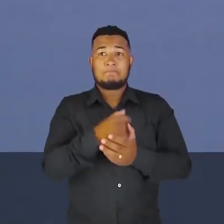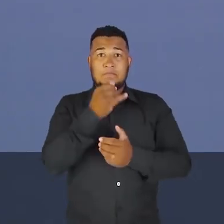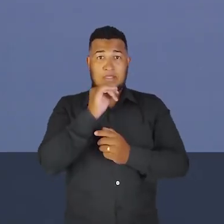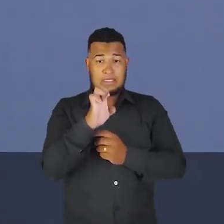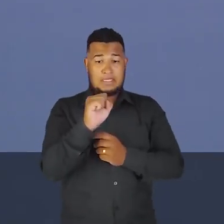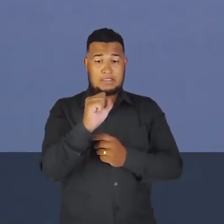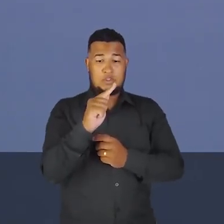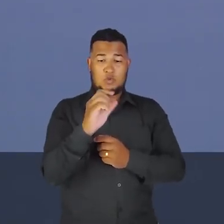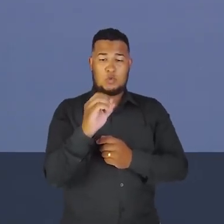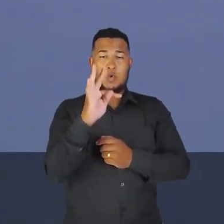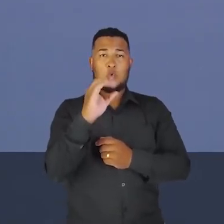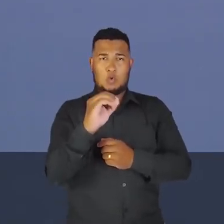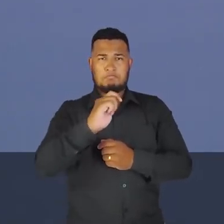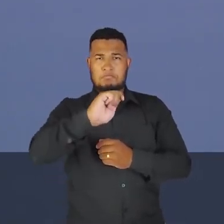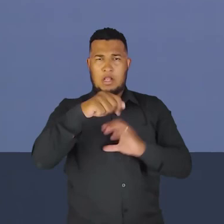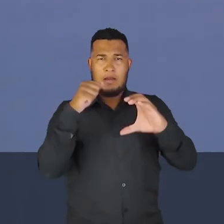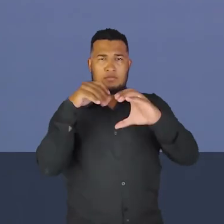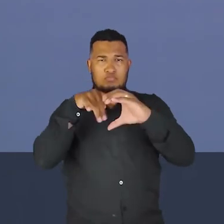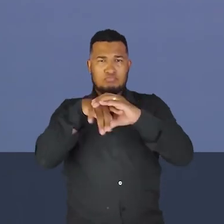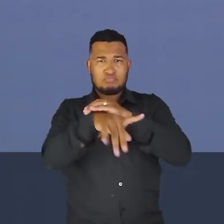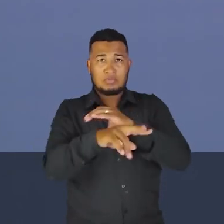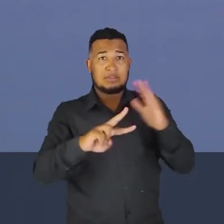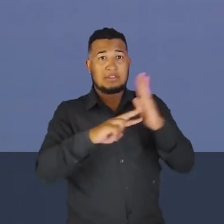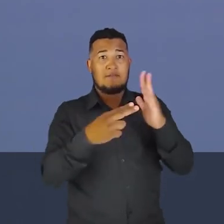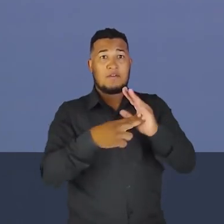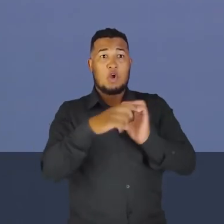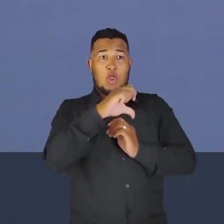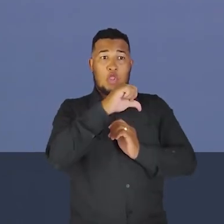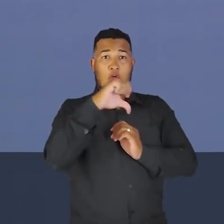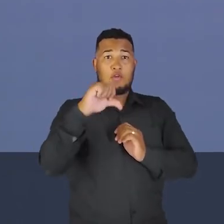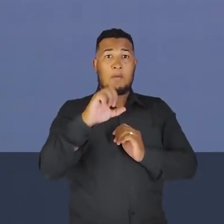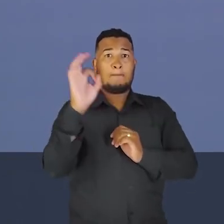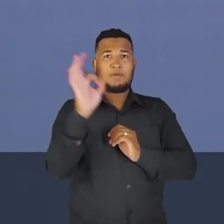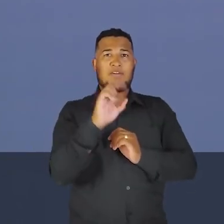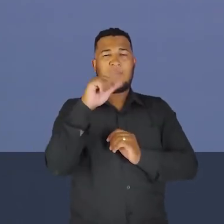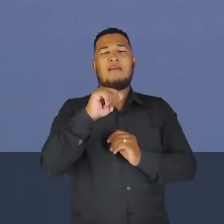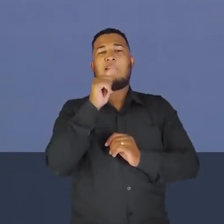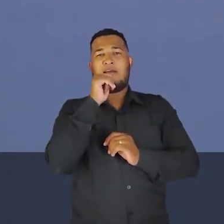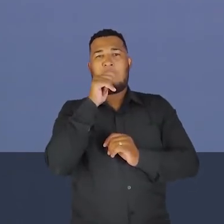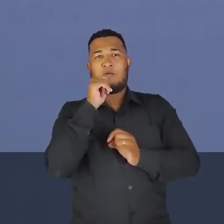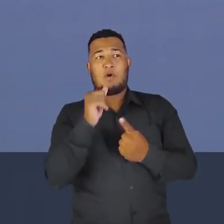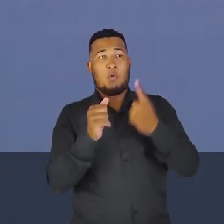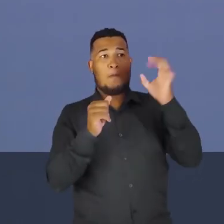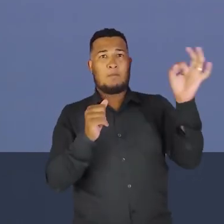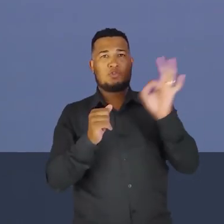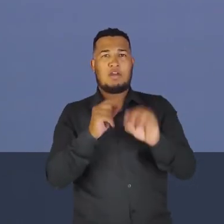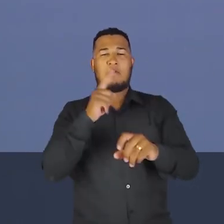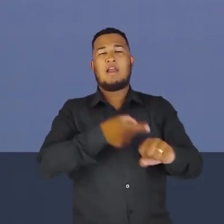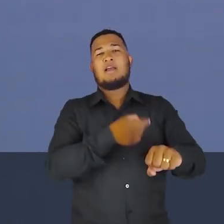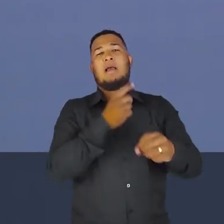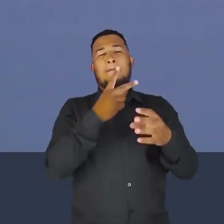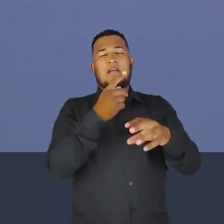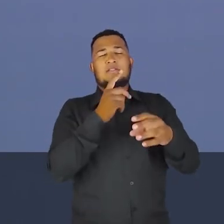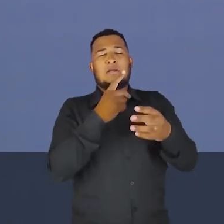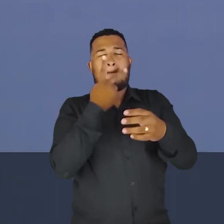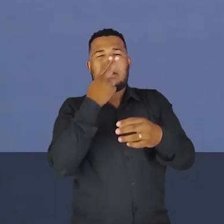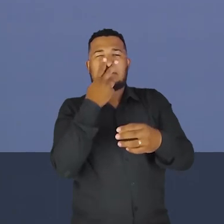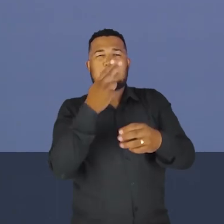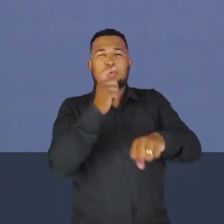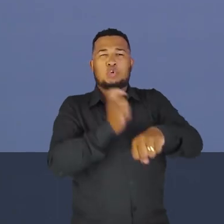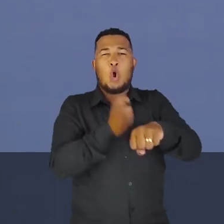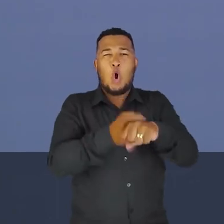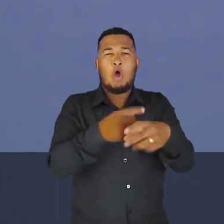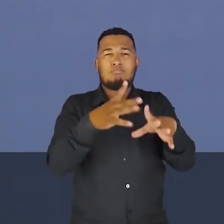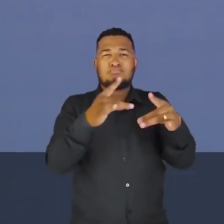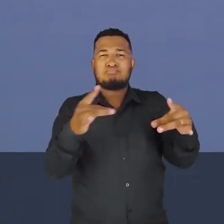ele é caracterizado pela presença de 99% de água e 1% de material sólido. Tá? Esse 1% de material